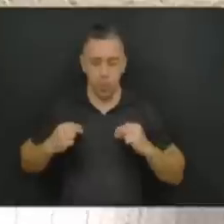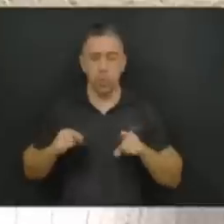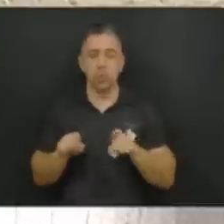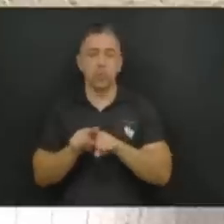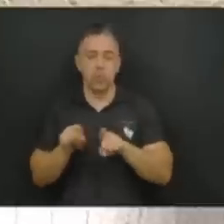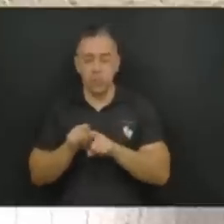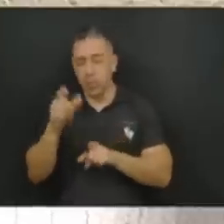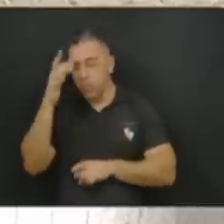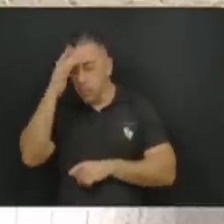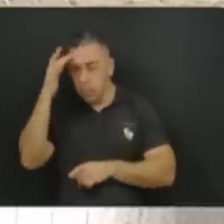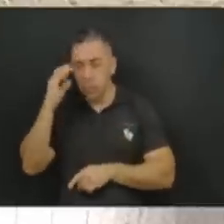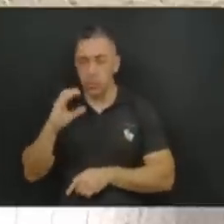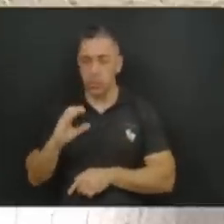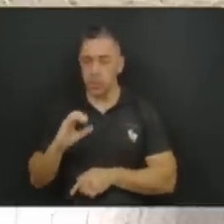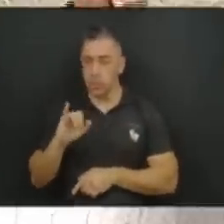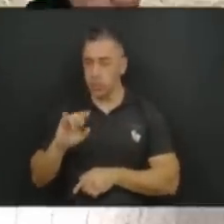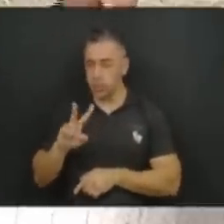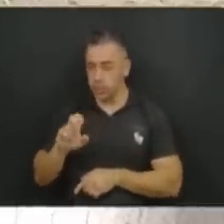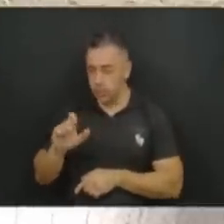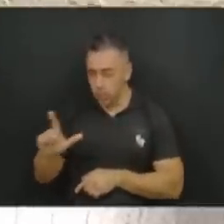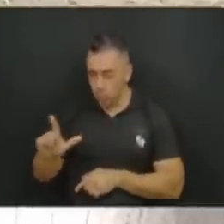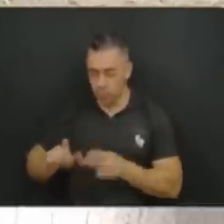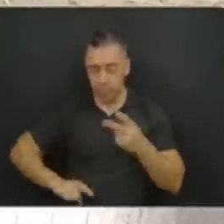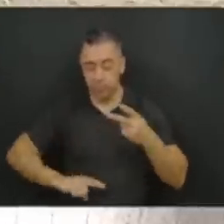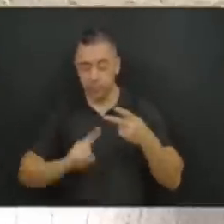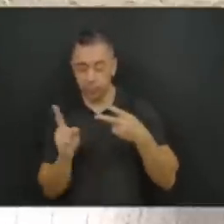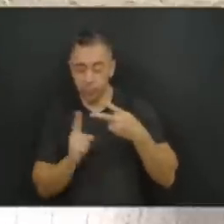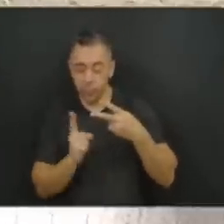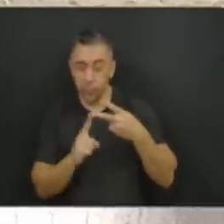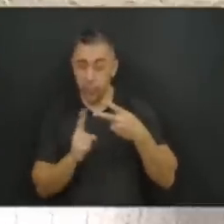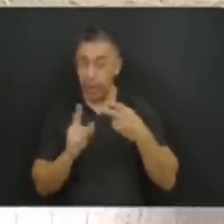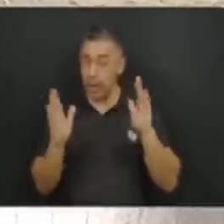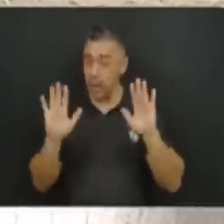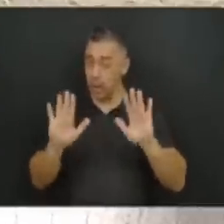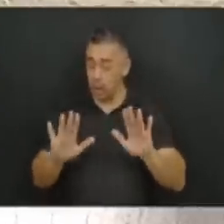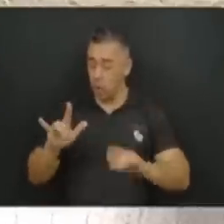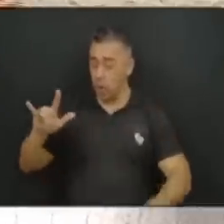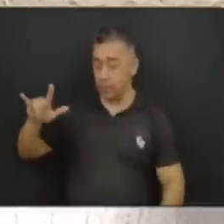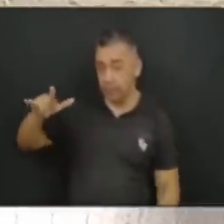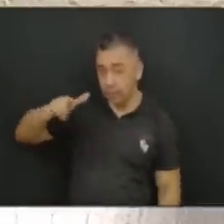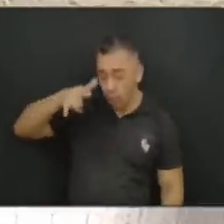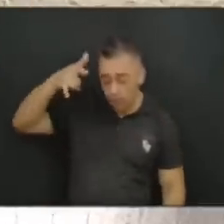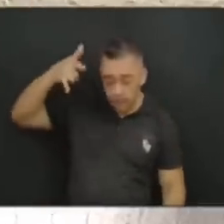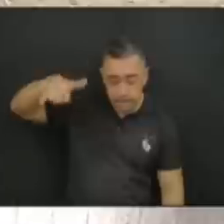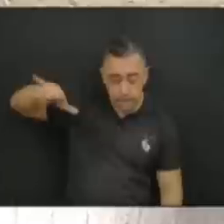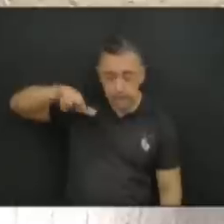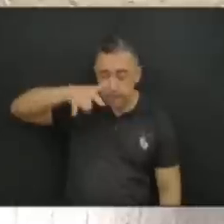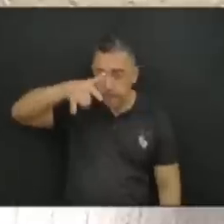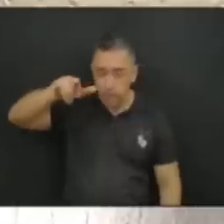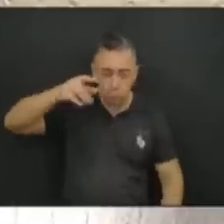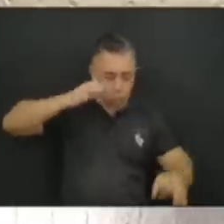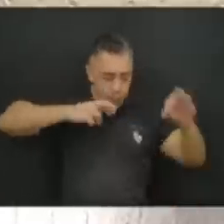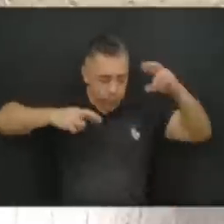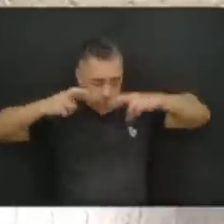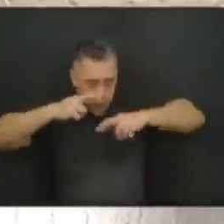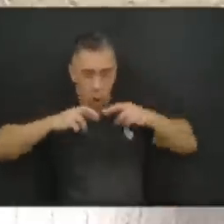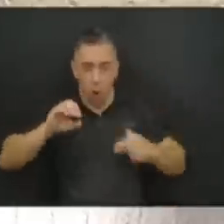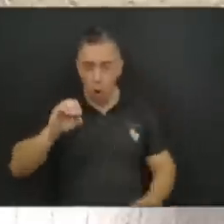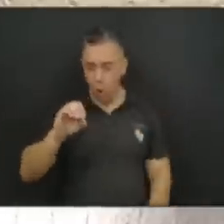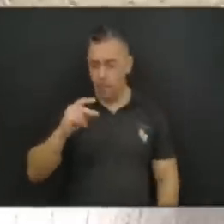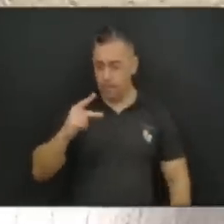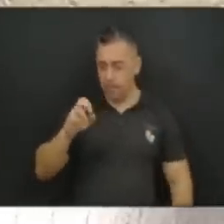serviço e outra coisa são operações aéreas E ontem mesmo tava aqui o